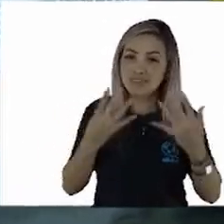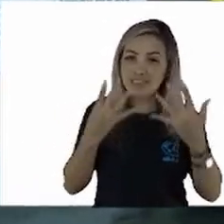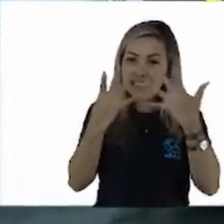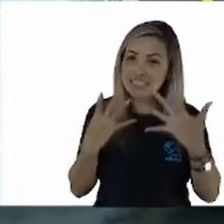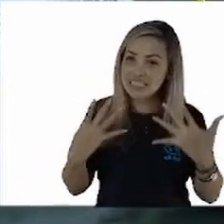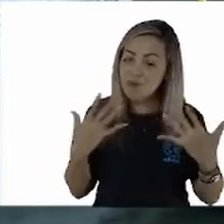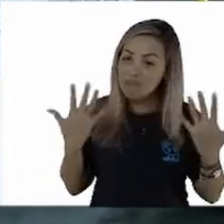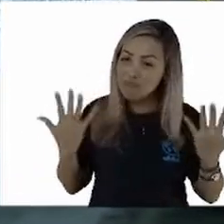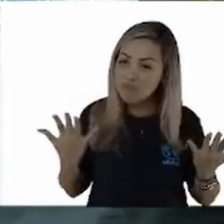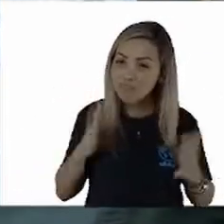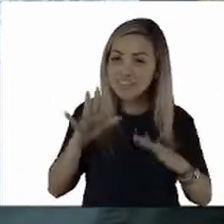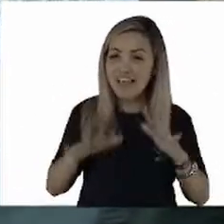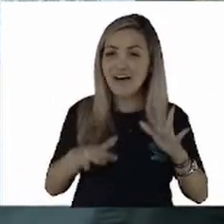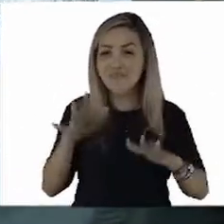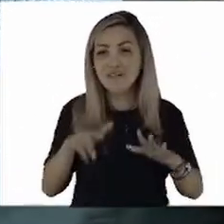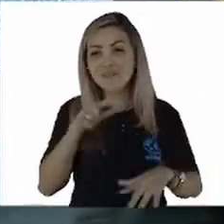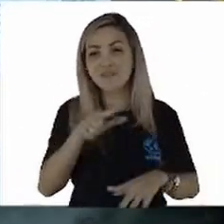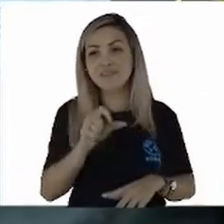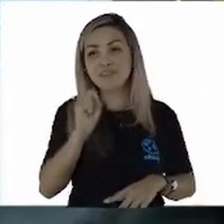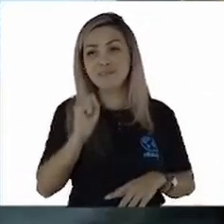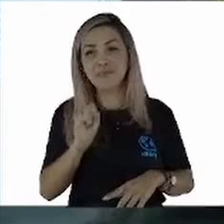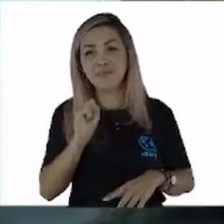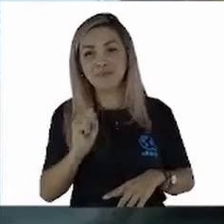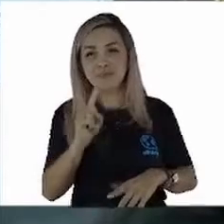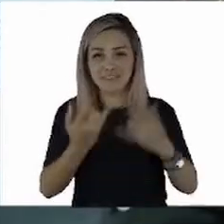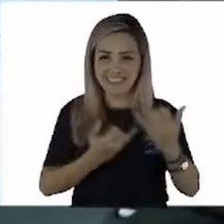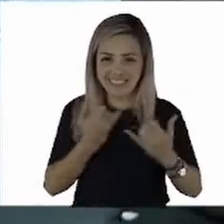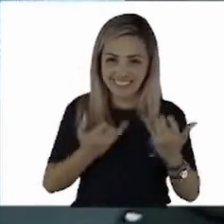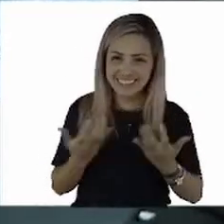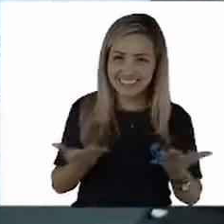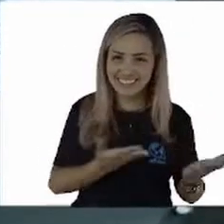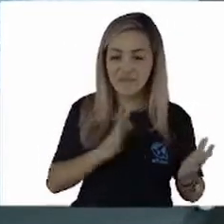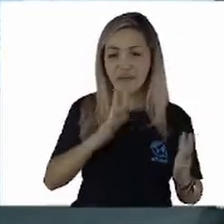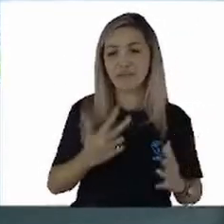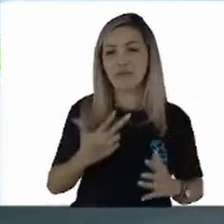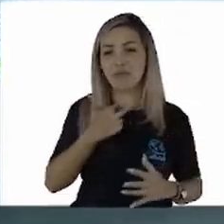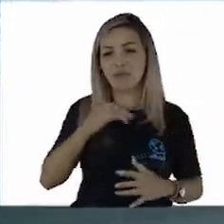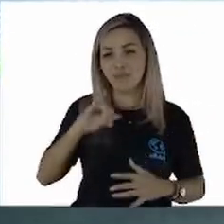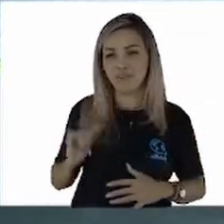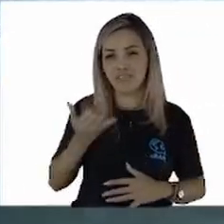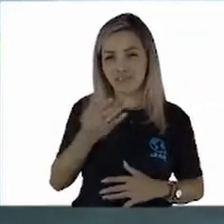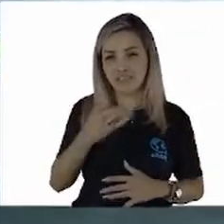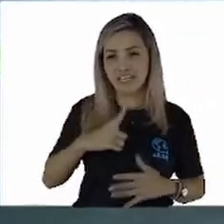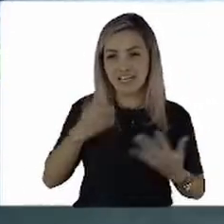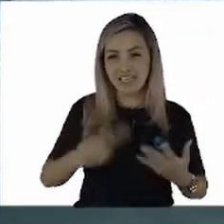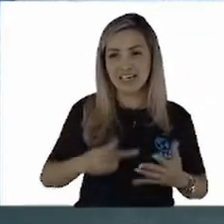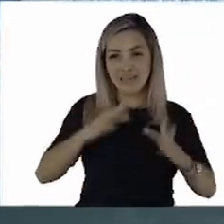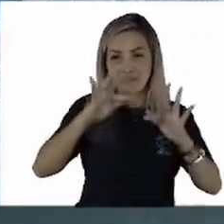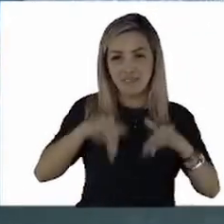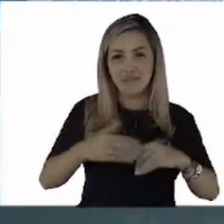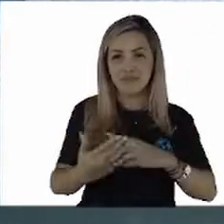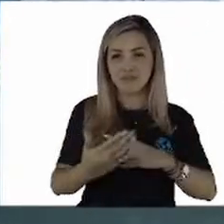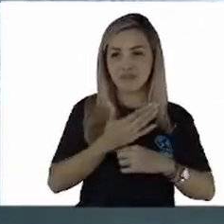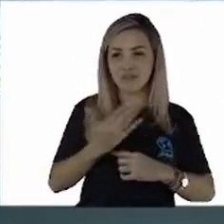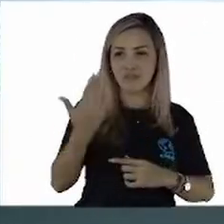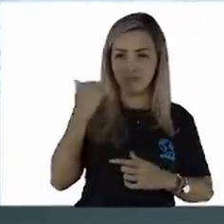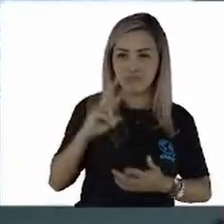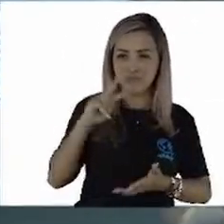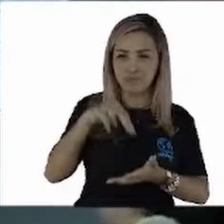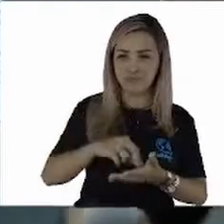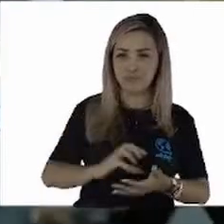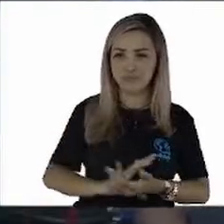atenção. De repente, tu pode... Brincadeira, Vitor Hugo, mas eu não posso deixar de aproveitar que você tá aqui no palco pra terminar de me ajudar. Levanta um